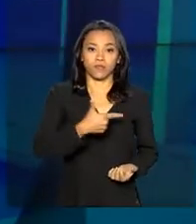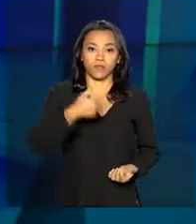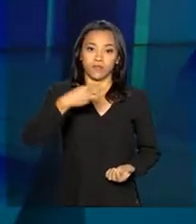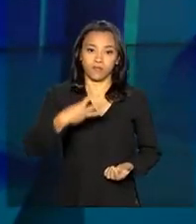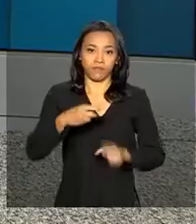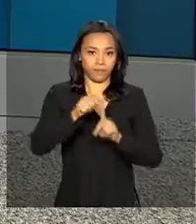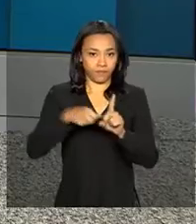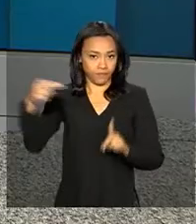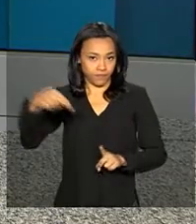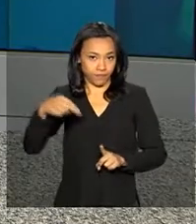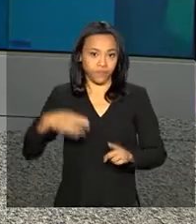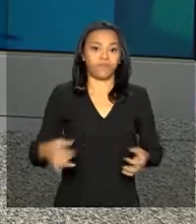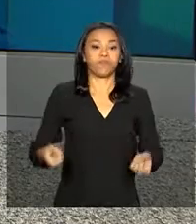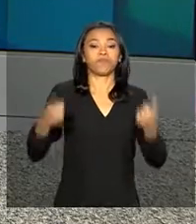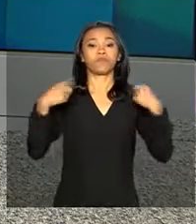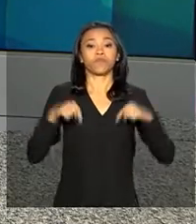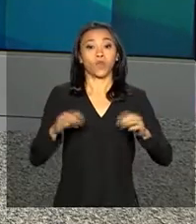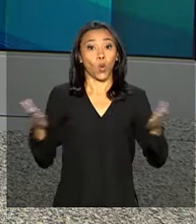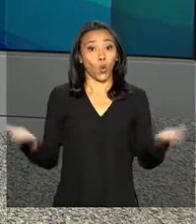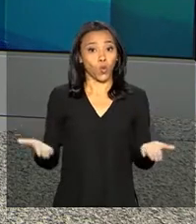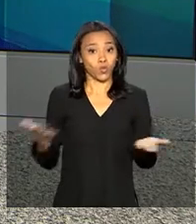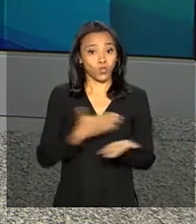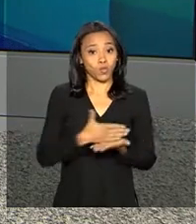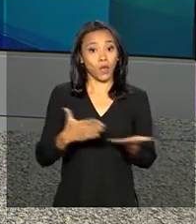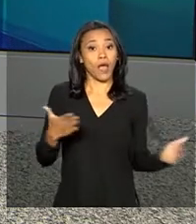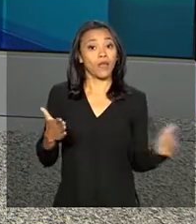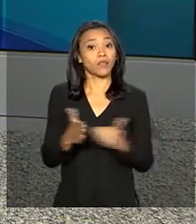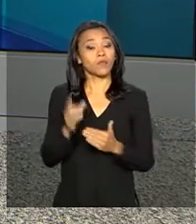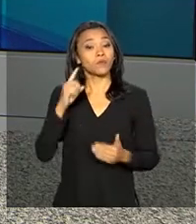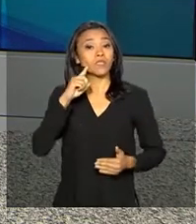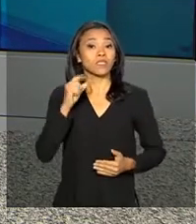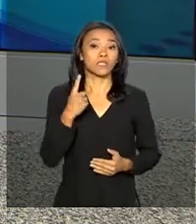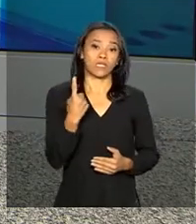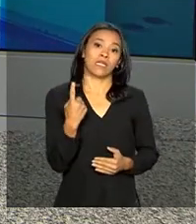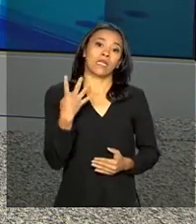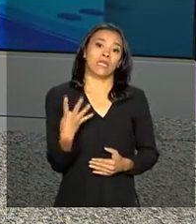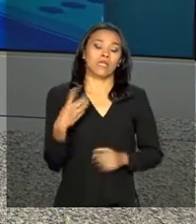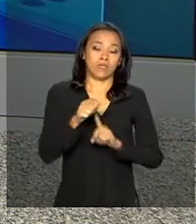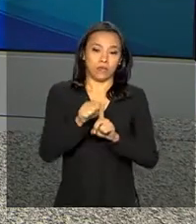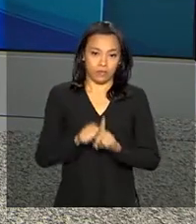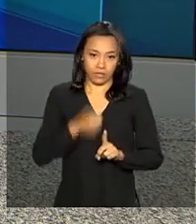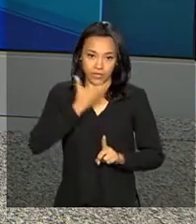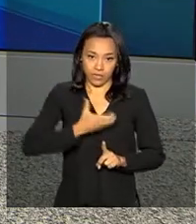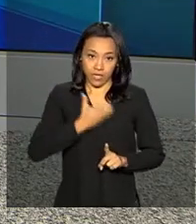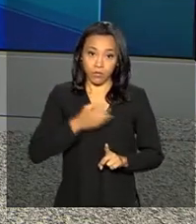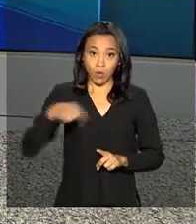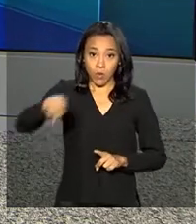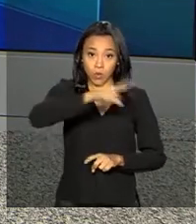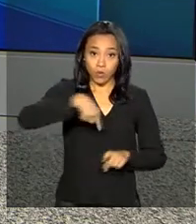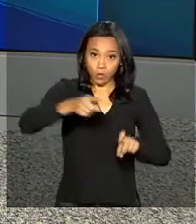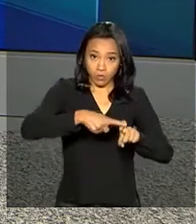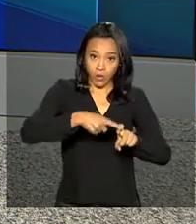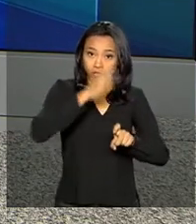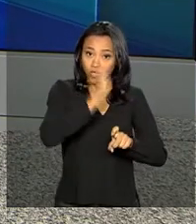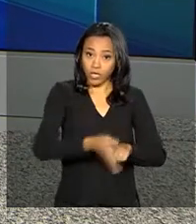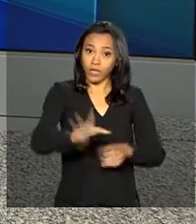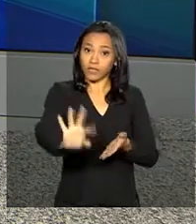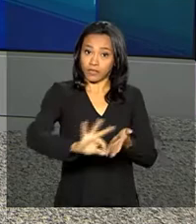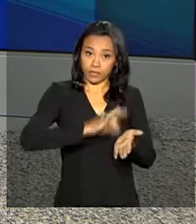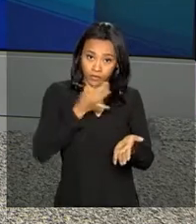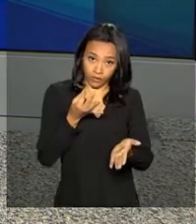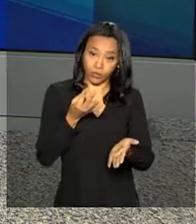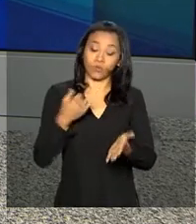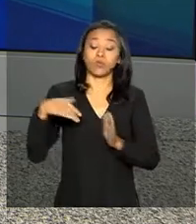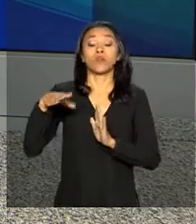novembro a partir de hoje até o dia 14 de dezembro os médicos já inscritos e alocados no programa mais